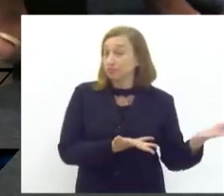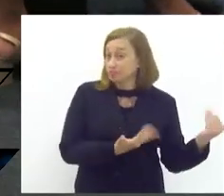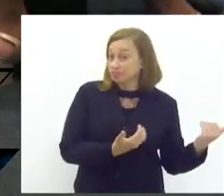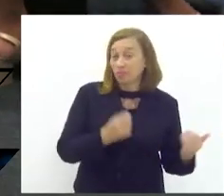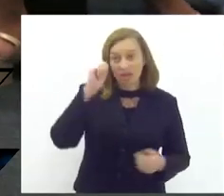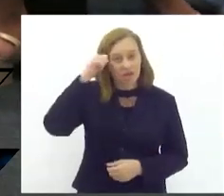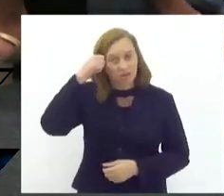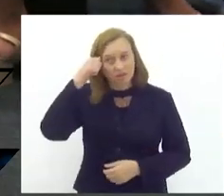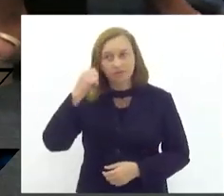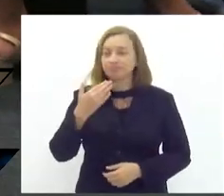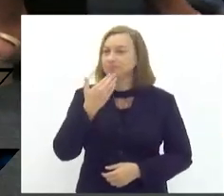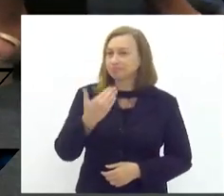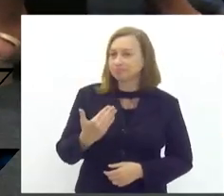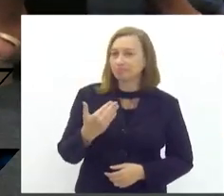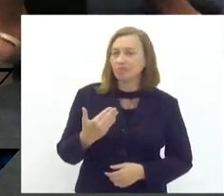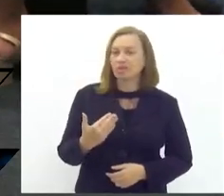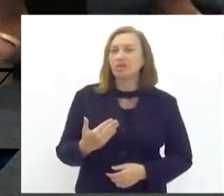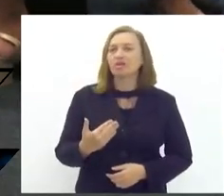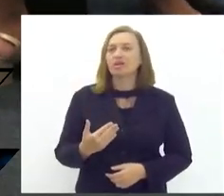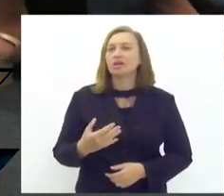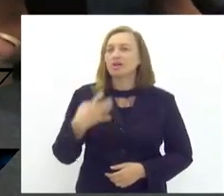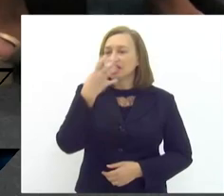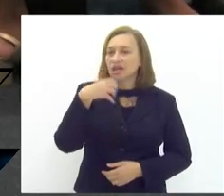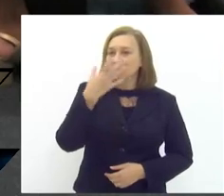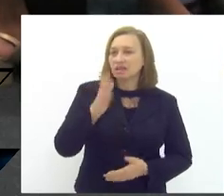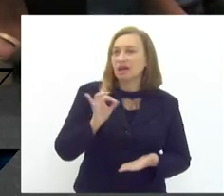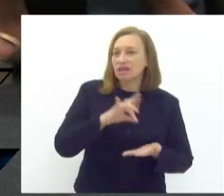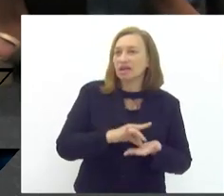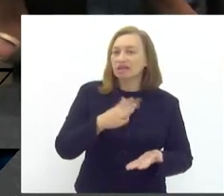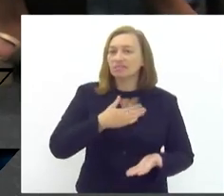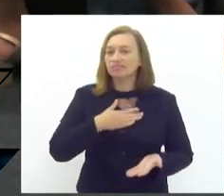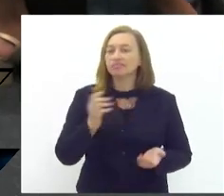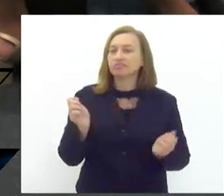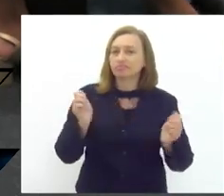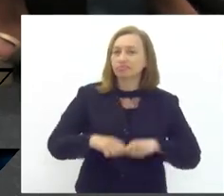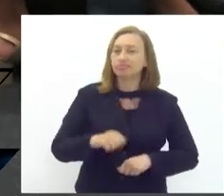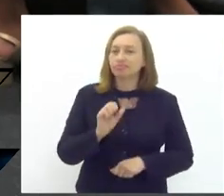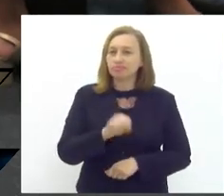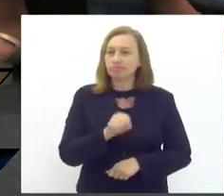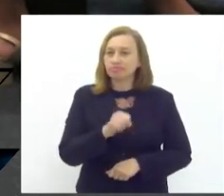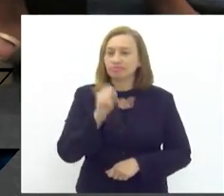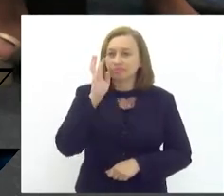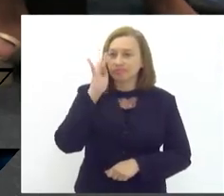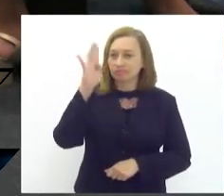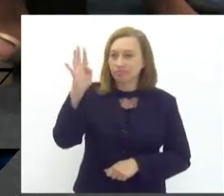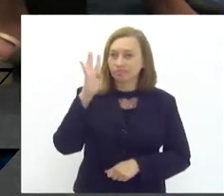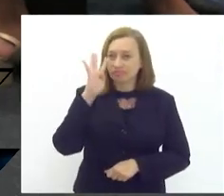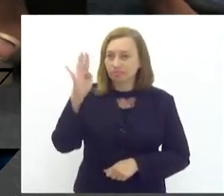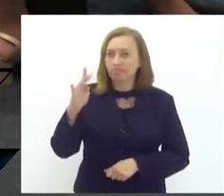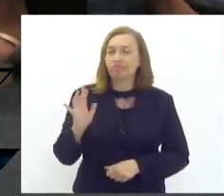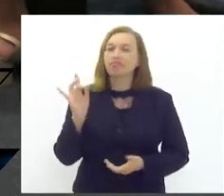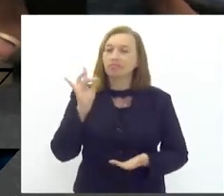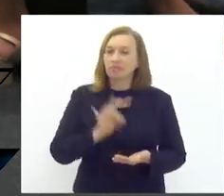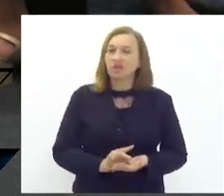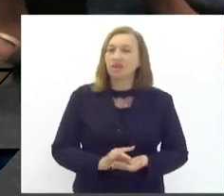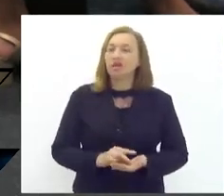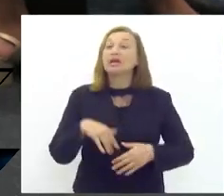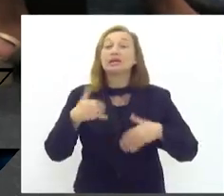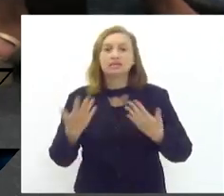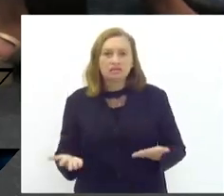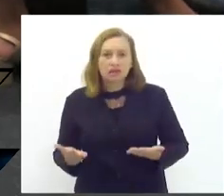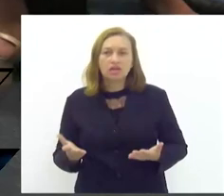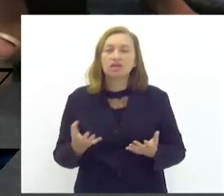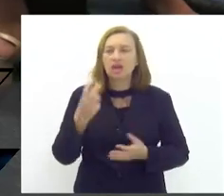reivindica o pose como alguém que canta a minha realidade que é capaz sim de sonhar A partir dessa Dura realidade então